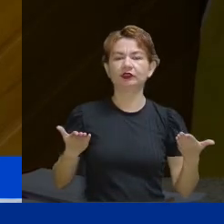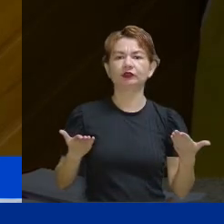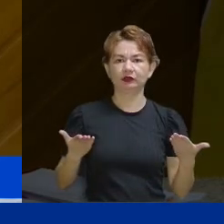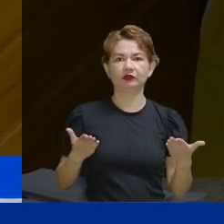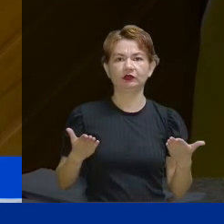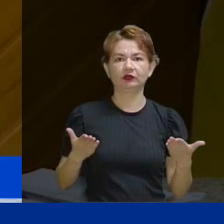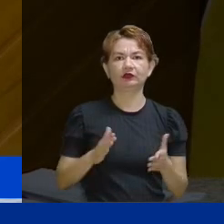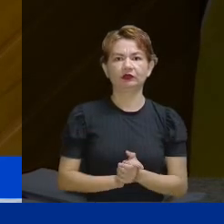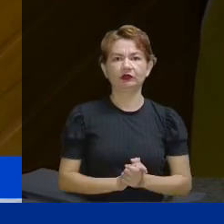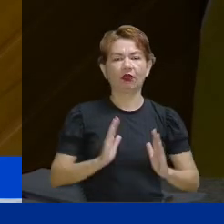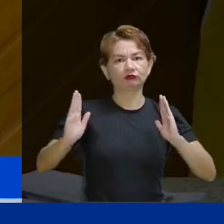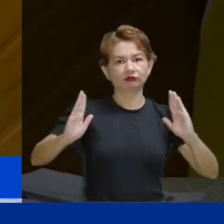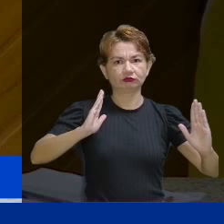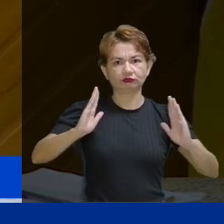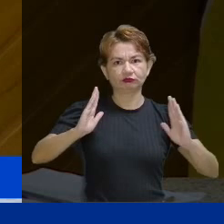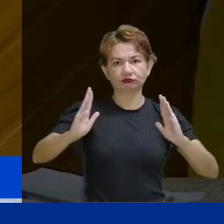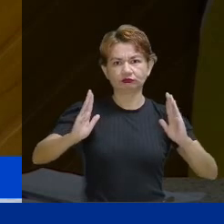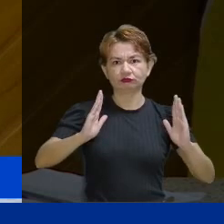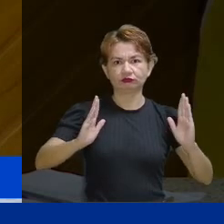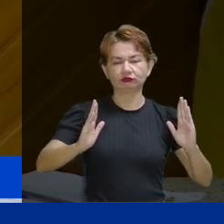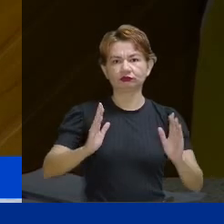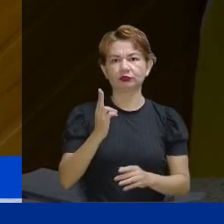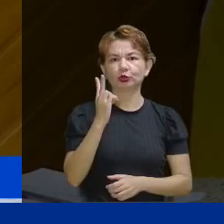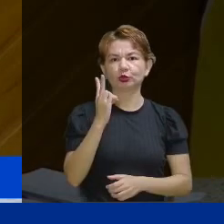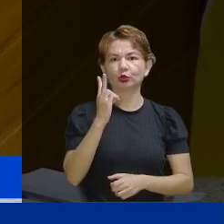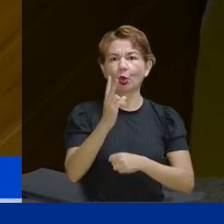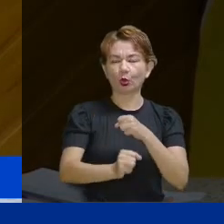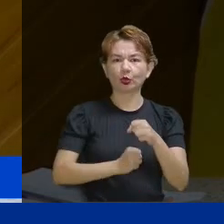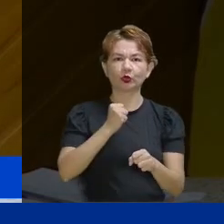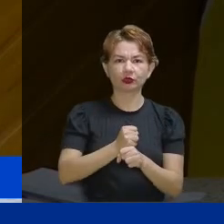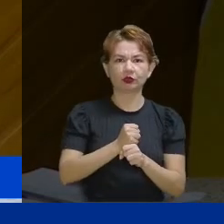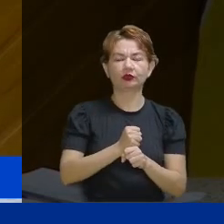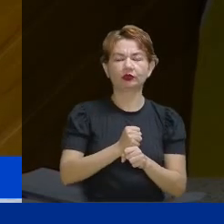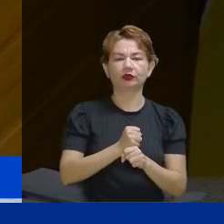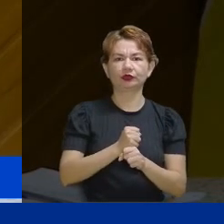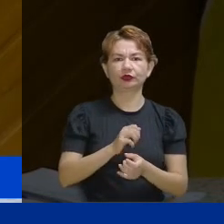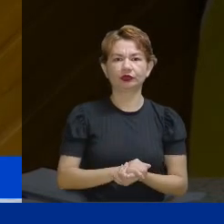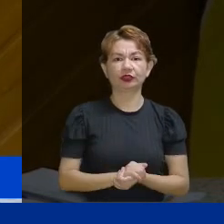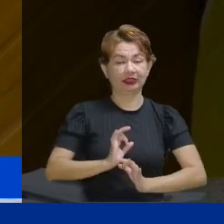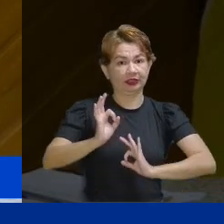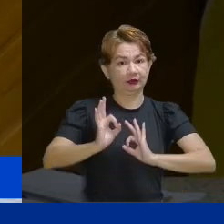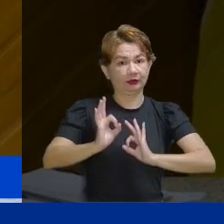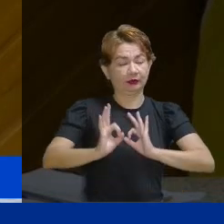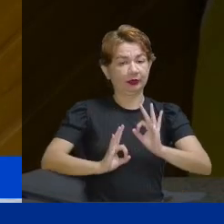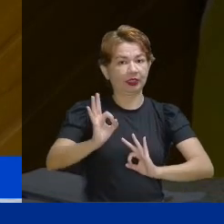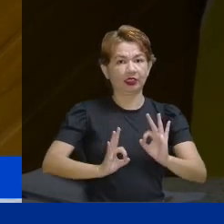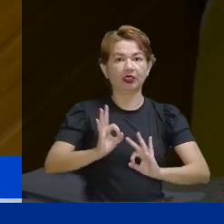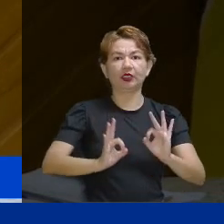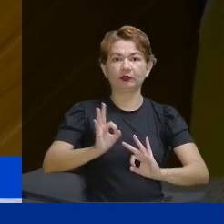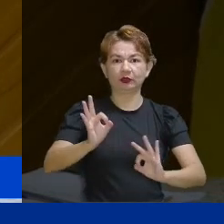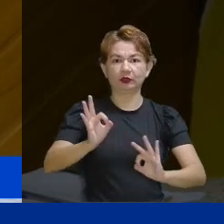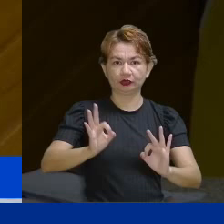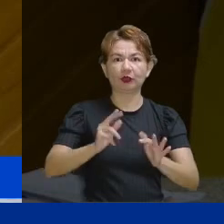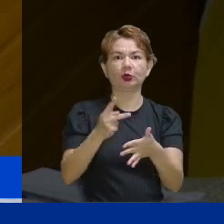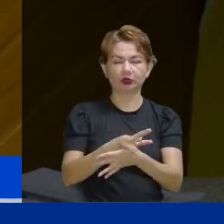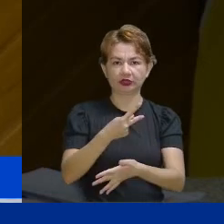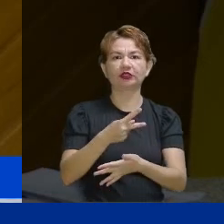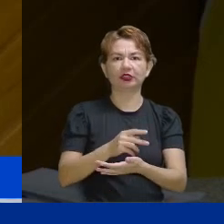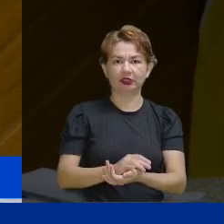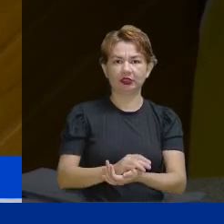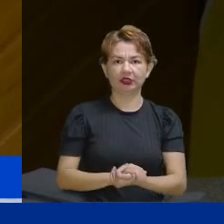fizeram durante esses 2 anos em que nós nos preparamos para